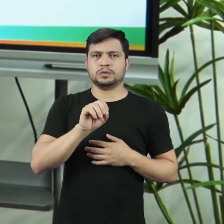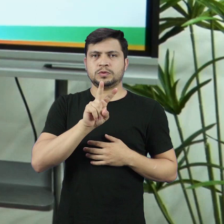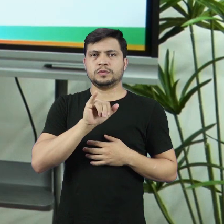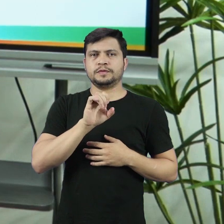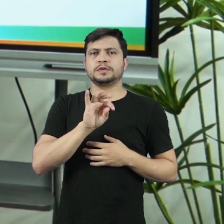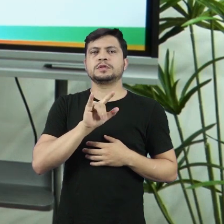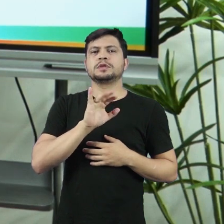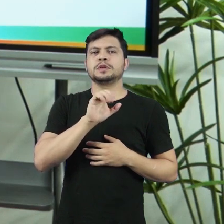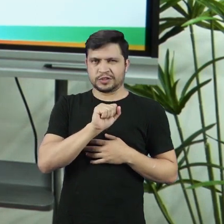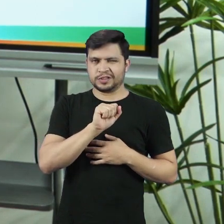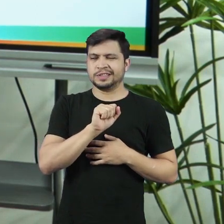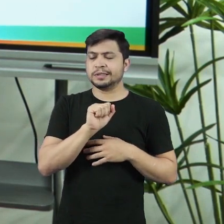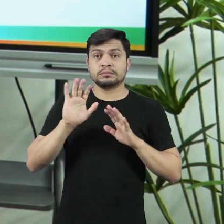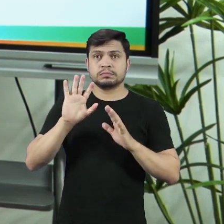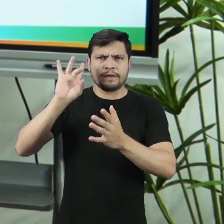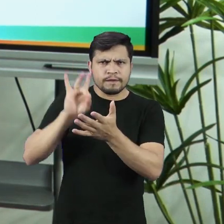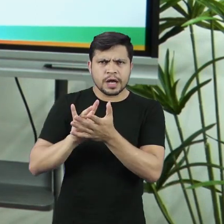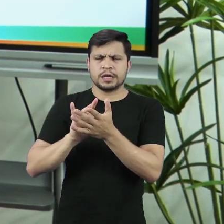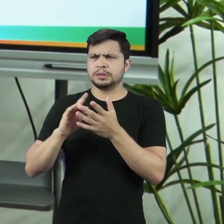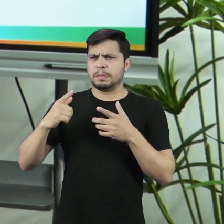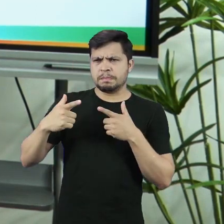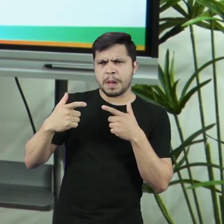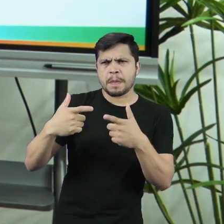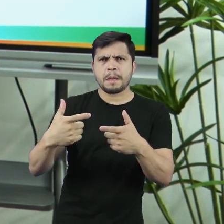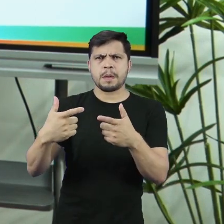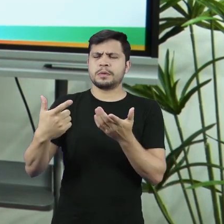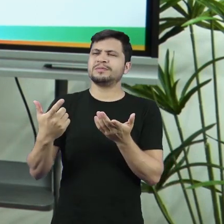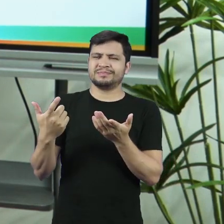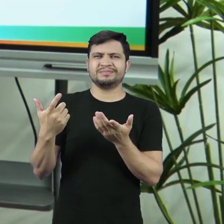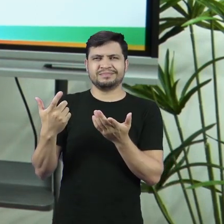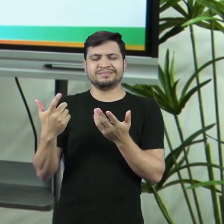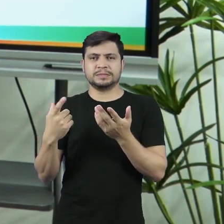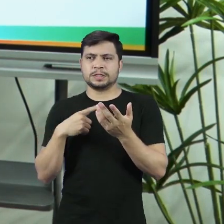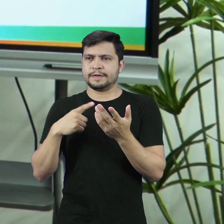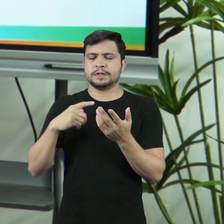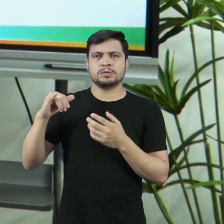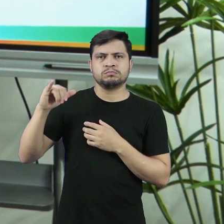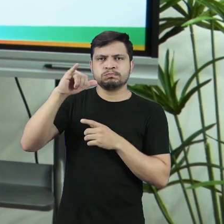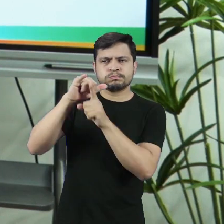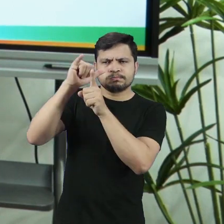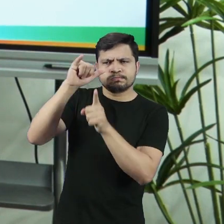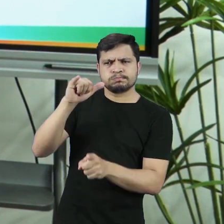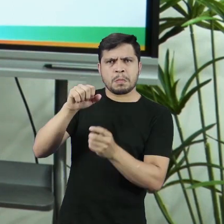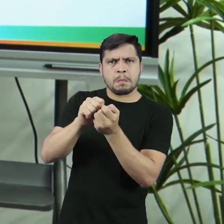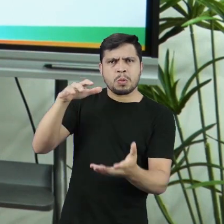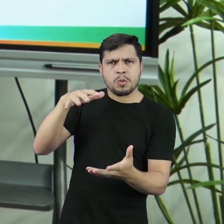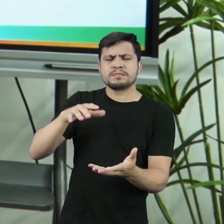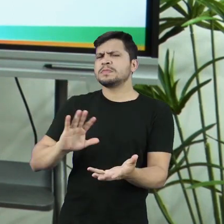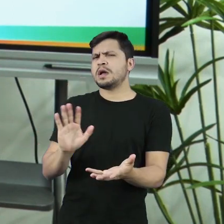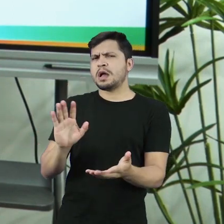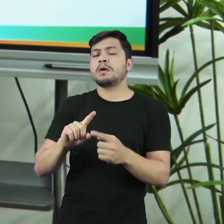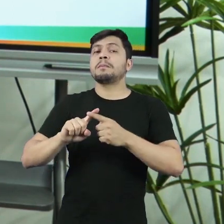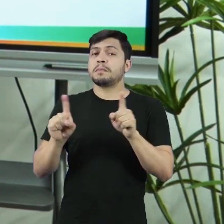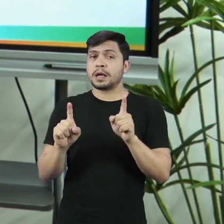fato no espaço militar, nunca chegou a acontecer em vias de fato no mundo bélico, foi um confronto que se deflagrou em